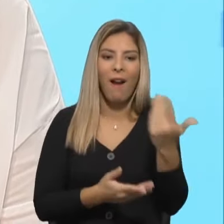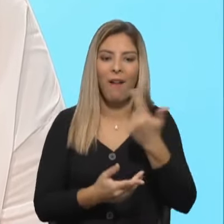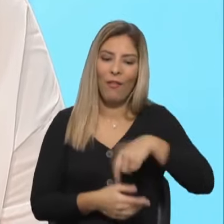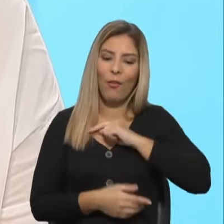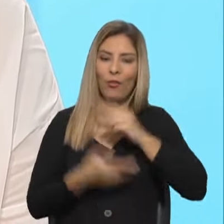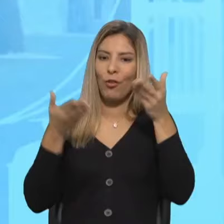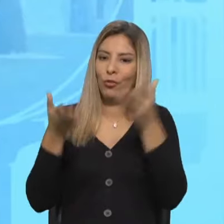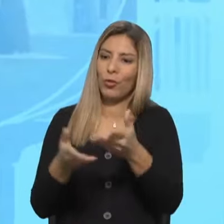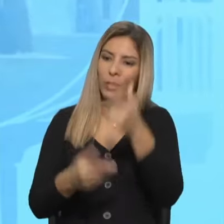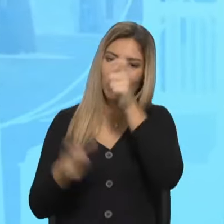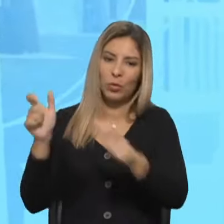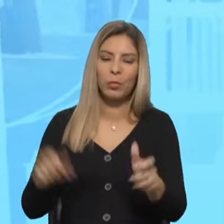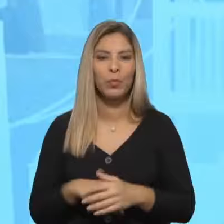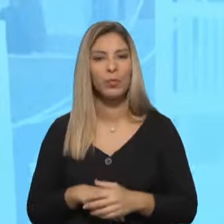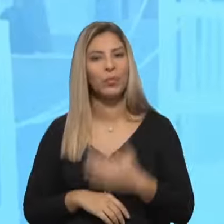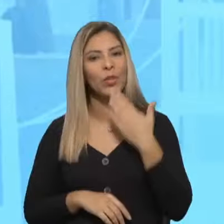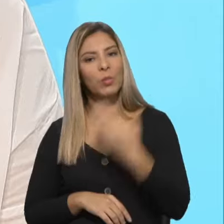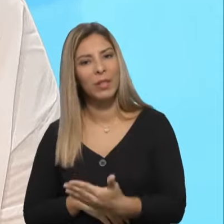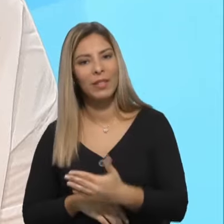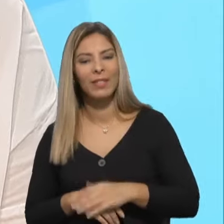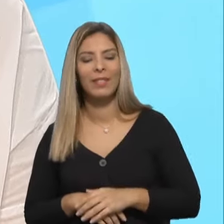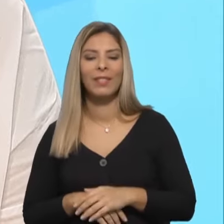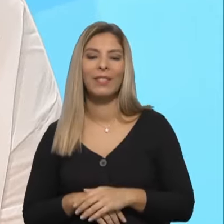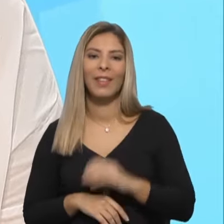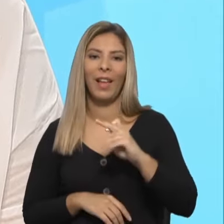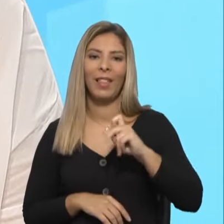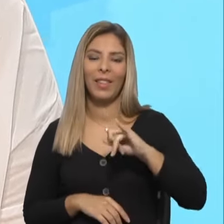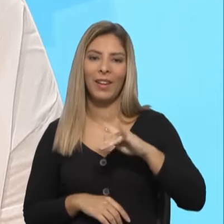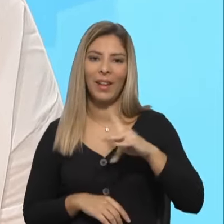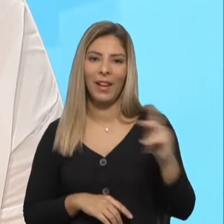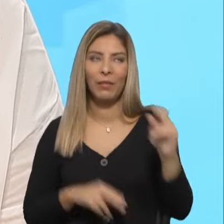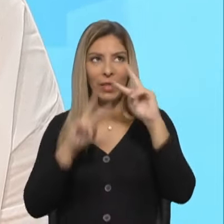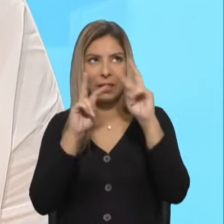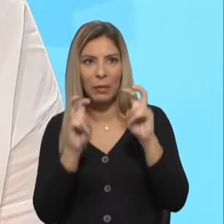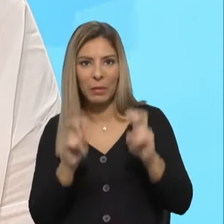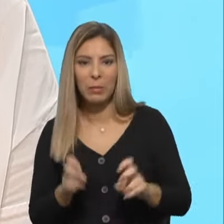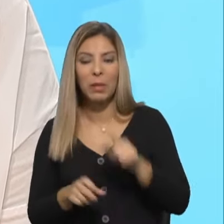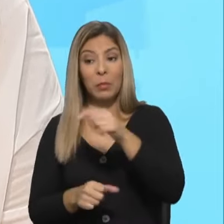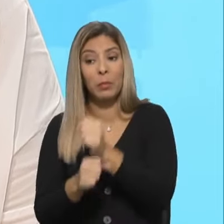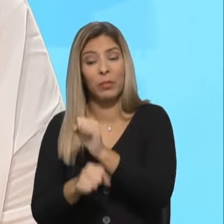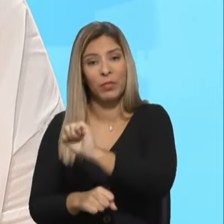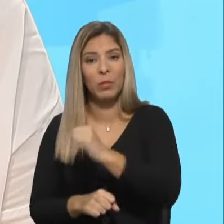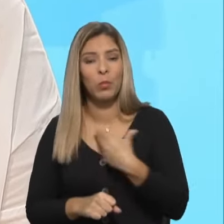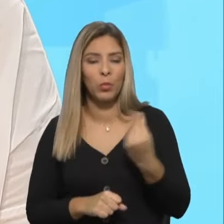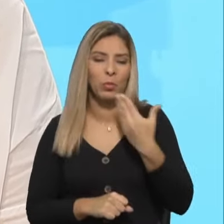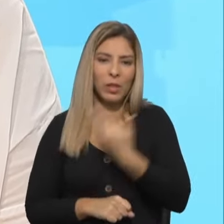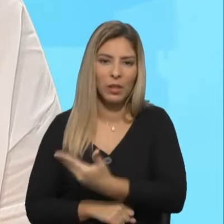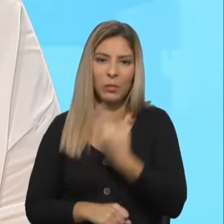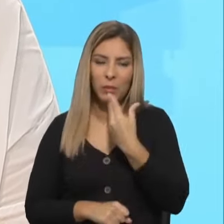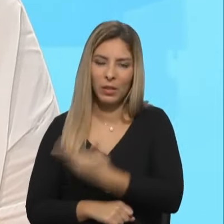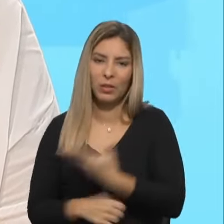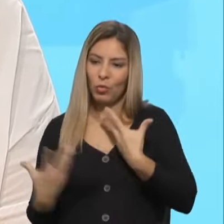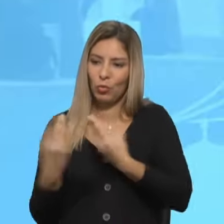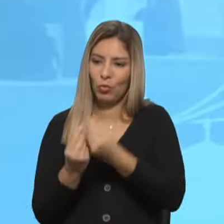muito bem Catarina muito obrigada por nos trazer temas como este e também pelo vosso trabalho Muitíssimo obrigada por ter estado conosco